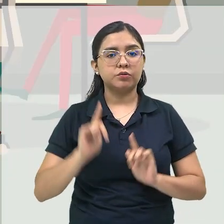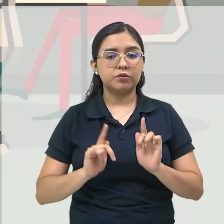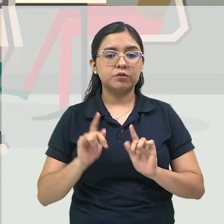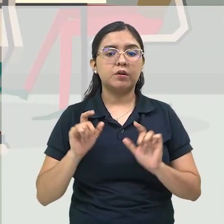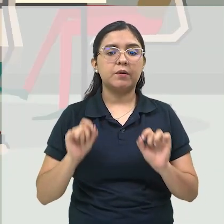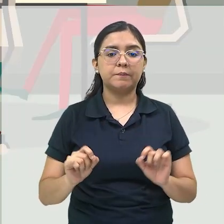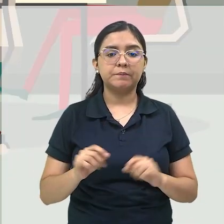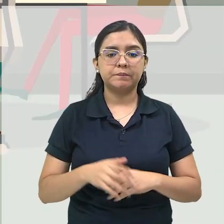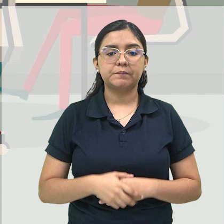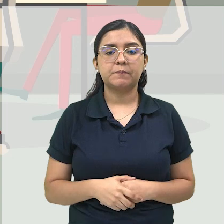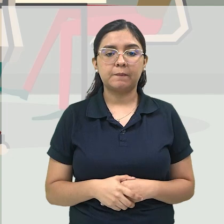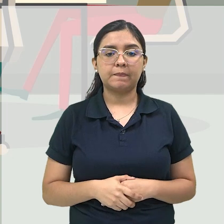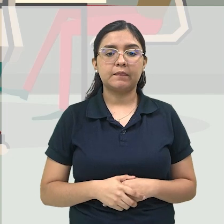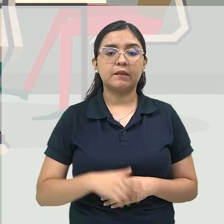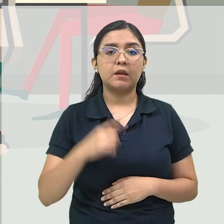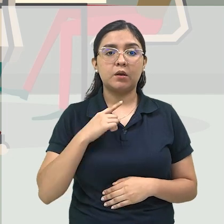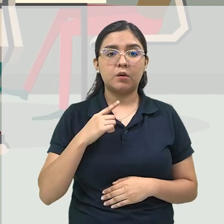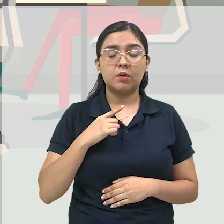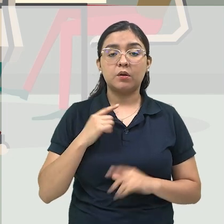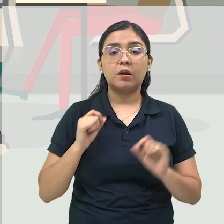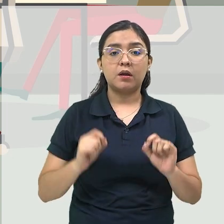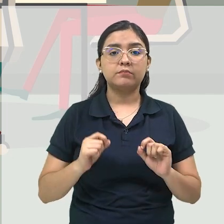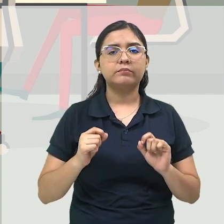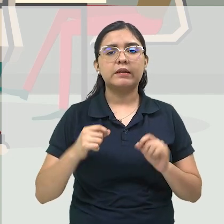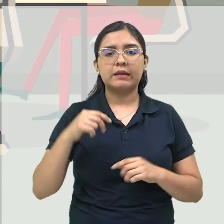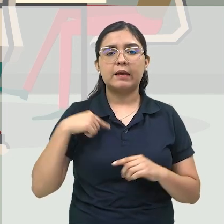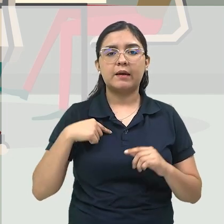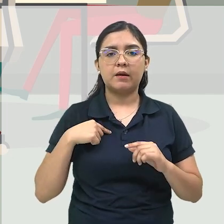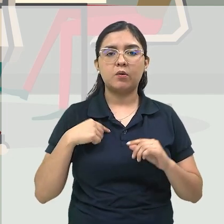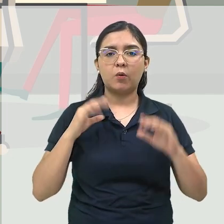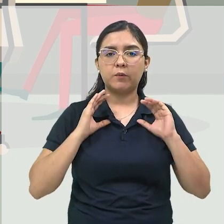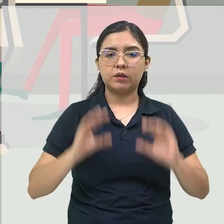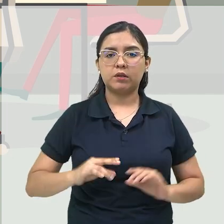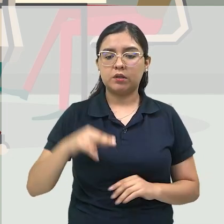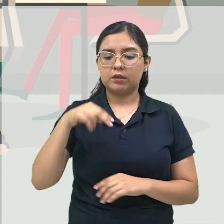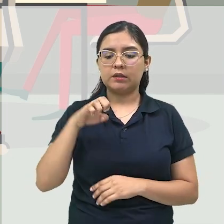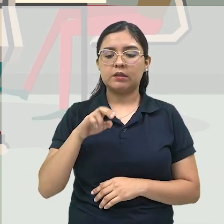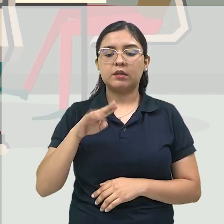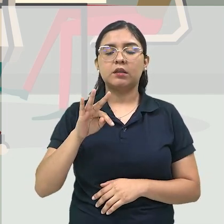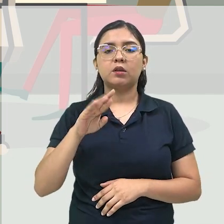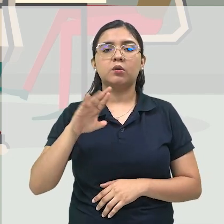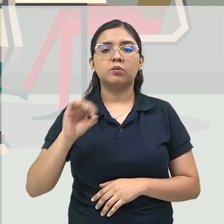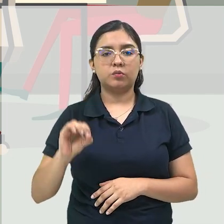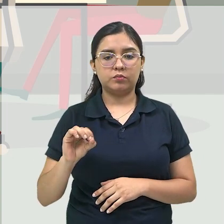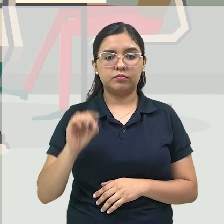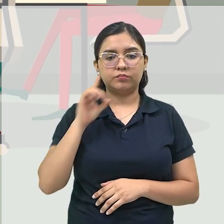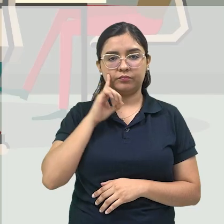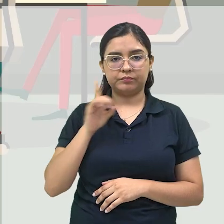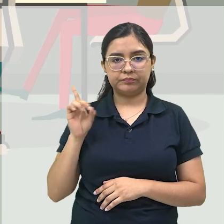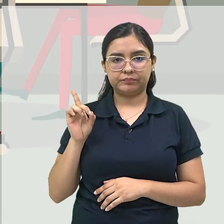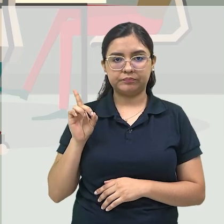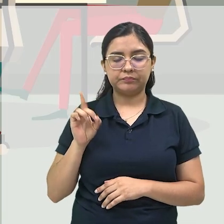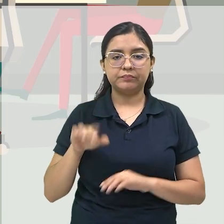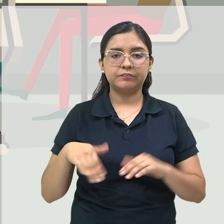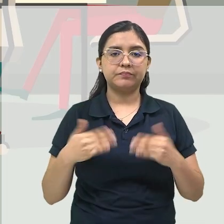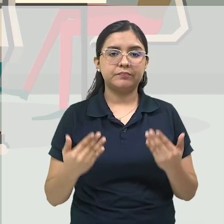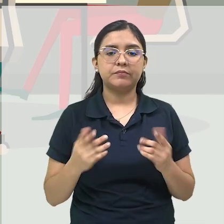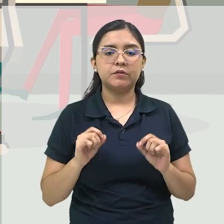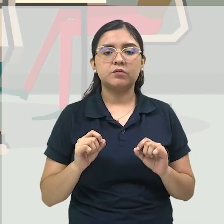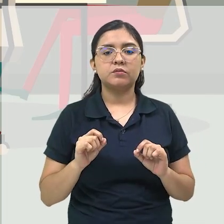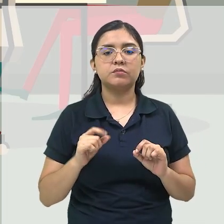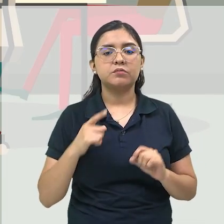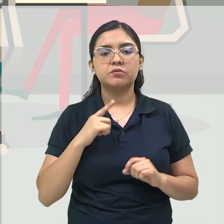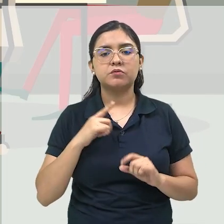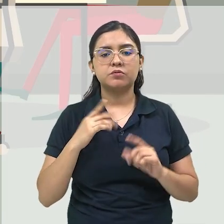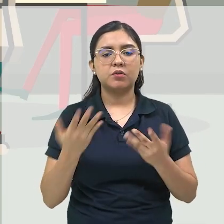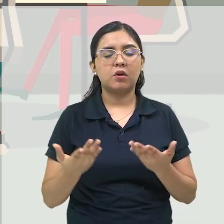uma mensagem é a postura neutra. Como o próprio nome já diz, passa uma ideia de neutralidade, que você só